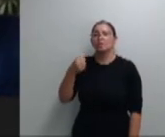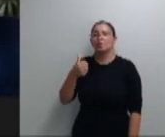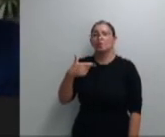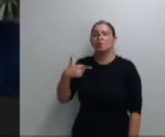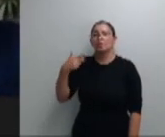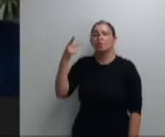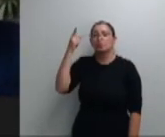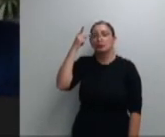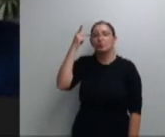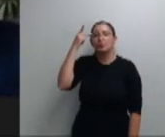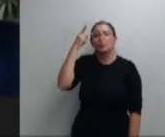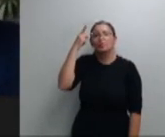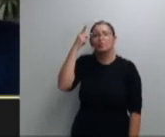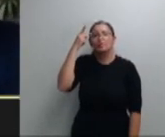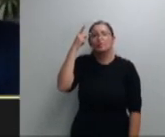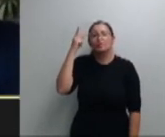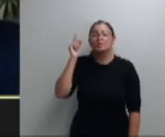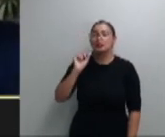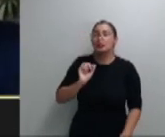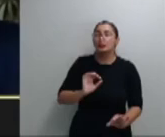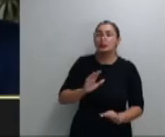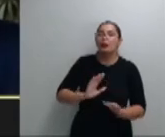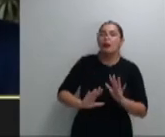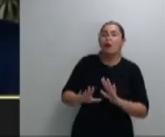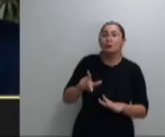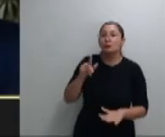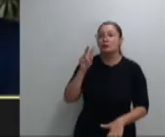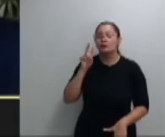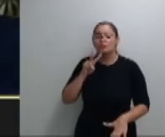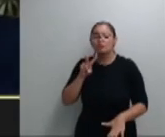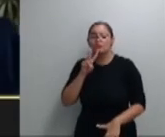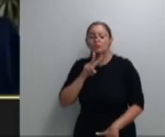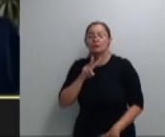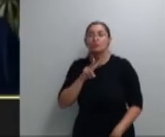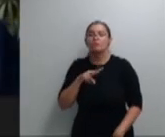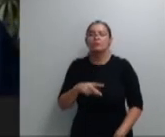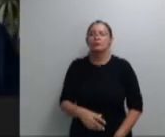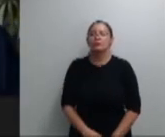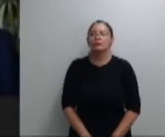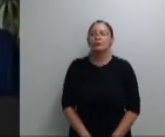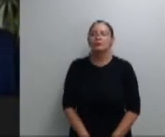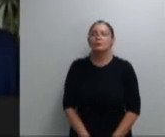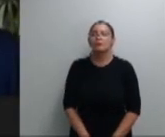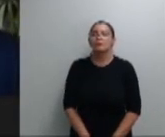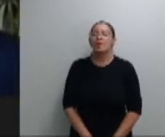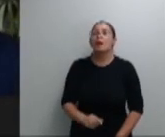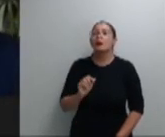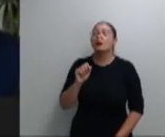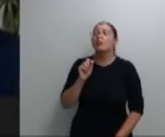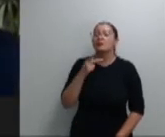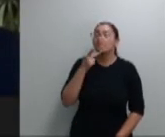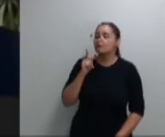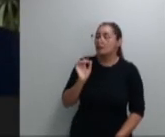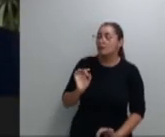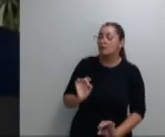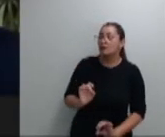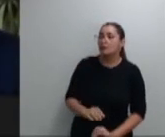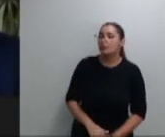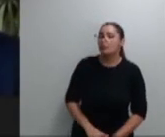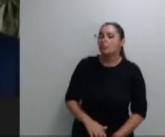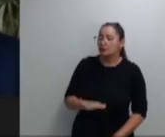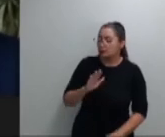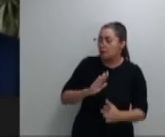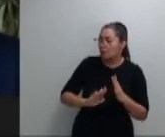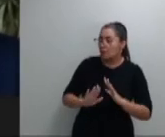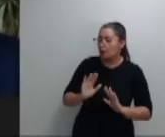é deixa eu ver aqui a observação é ver quem destacou peço a paciência só um pouquinho